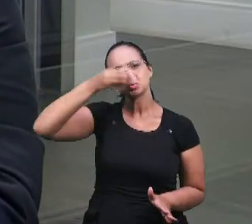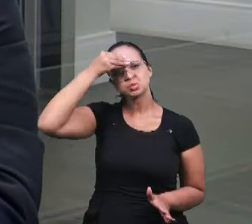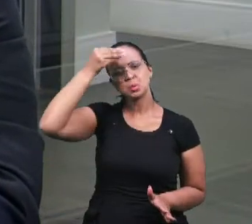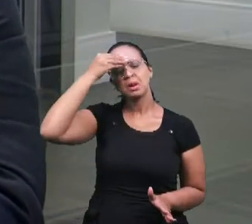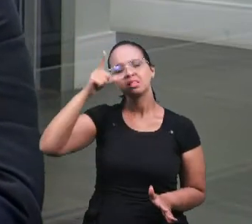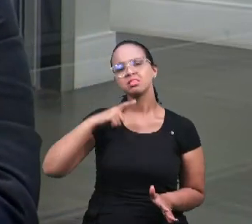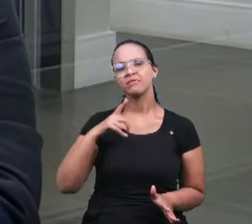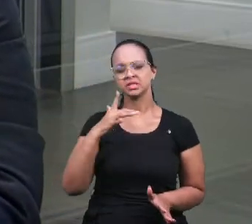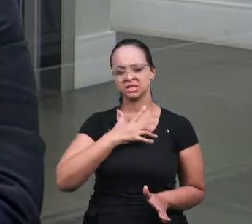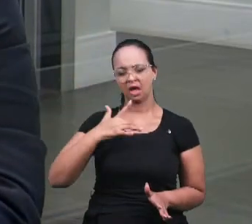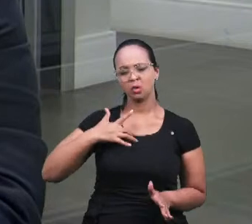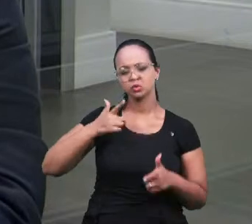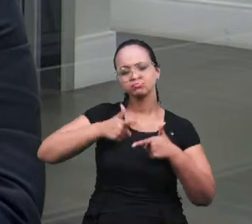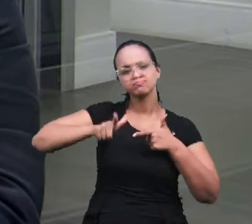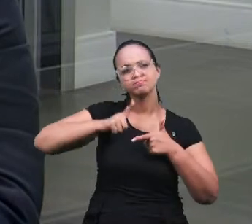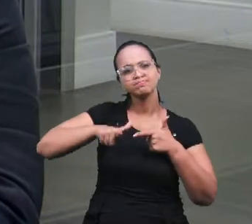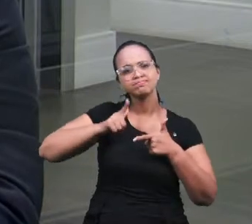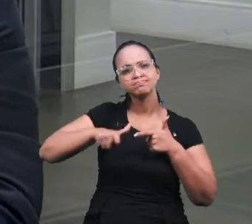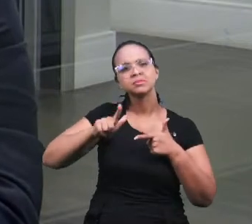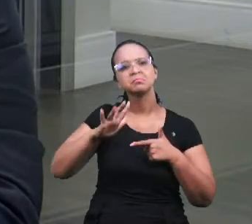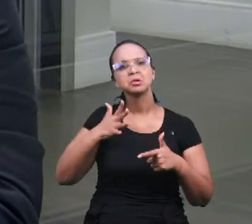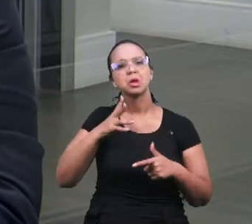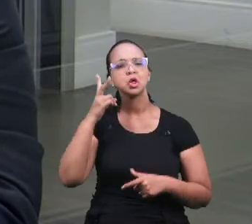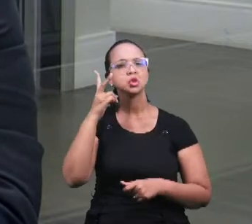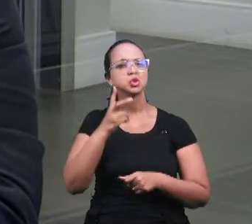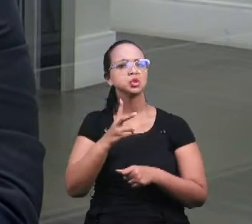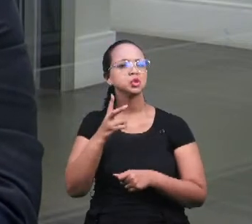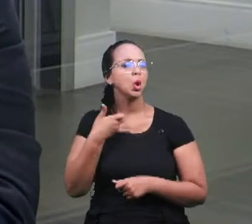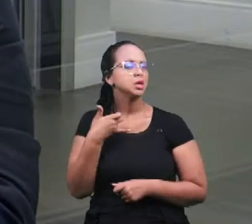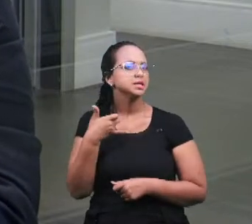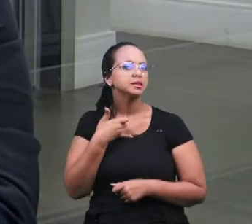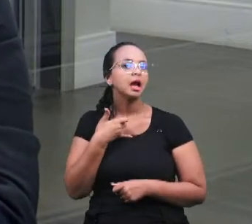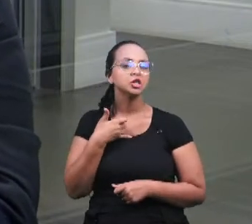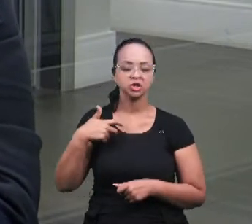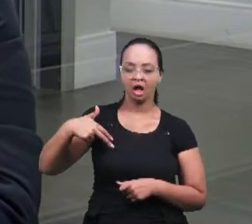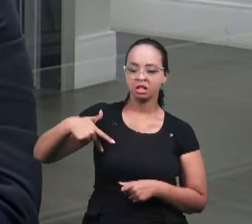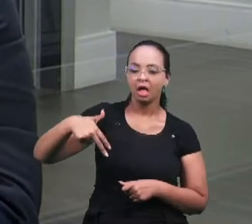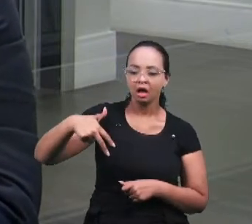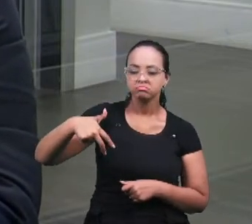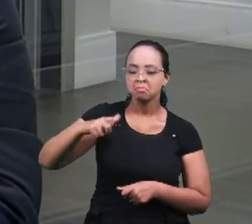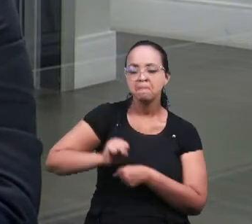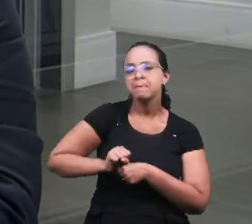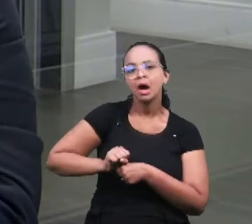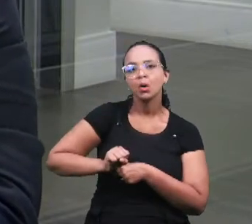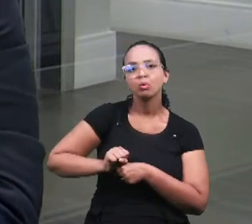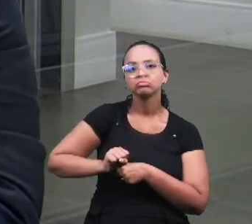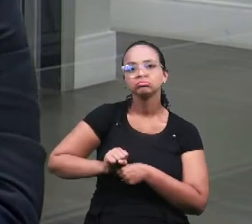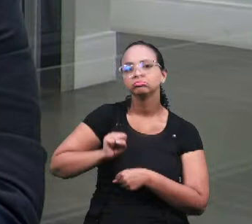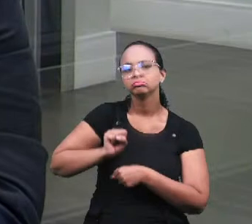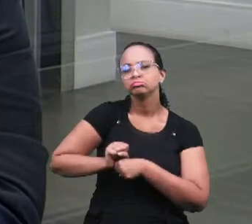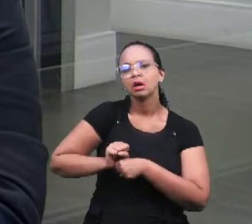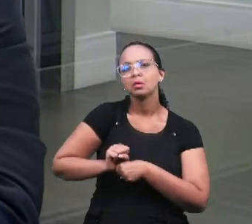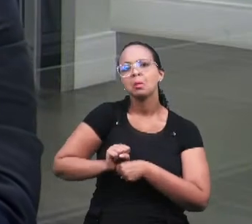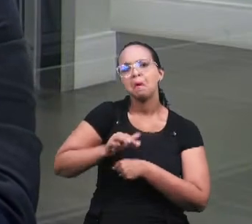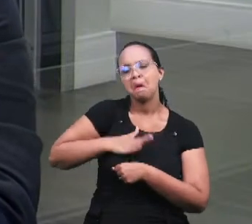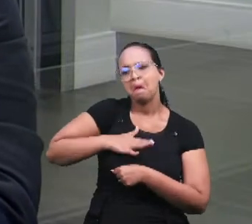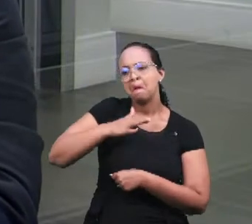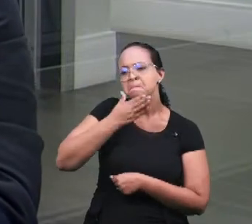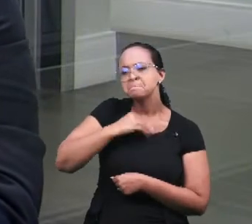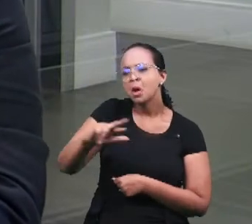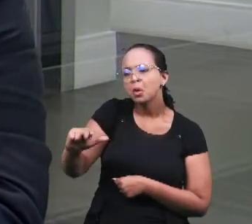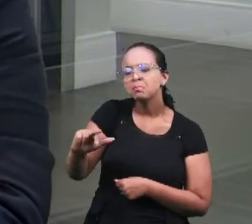de saúde, com mais ou menos 2 aninhos de idade, e ela parou de andar. E o meu irmão,